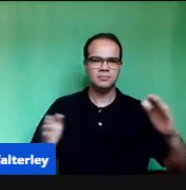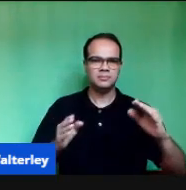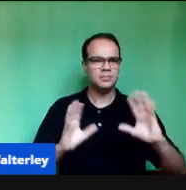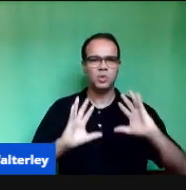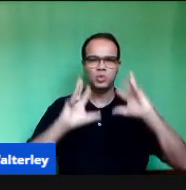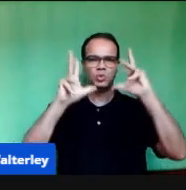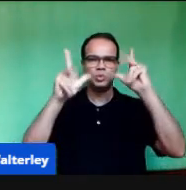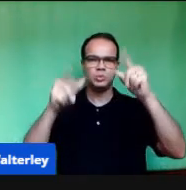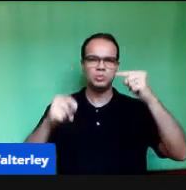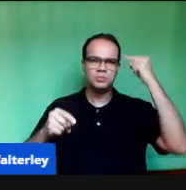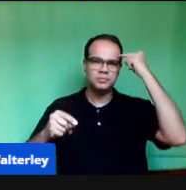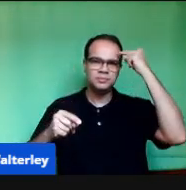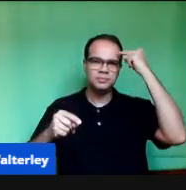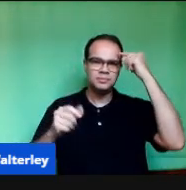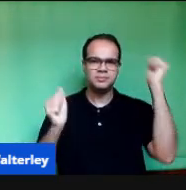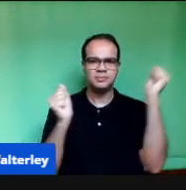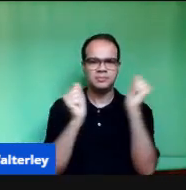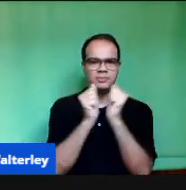educadores,